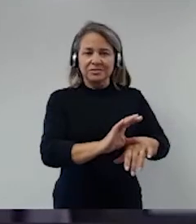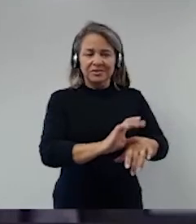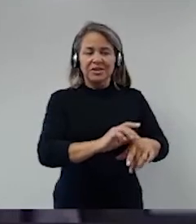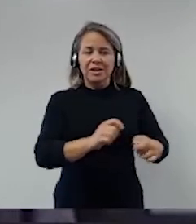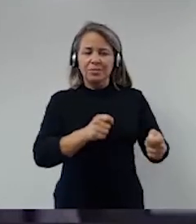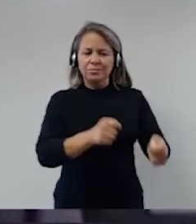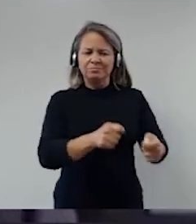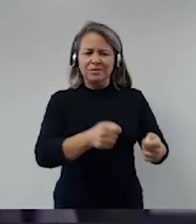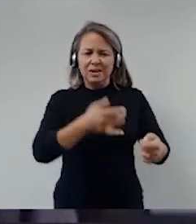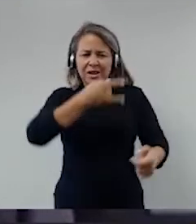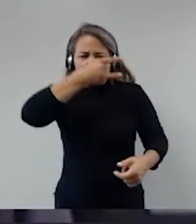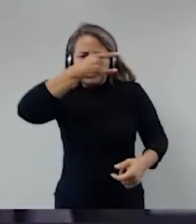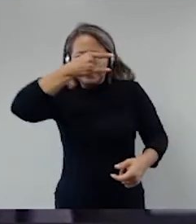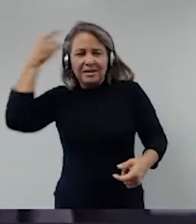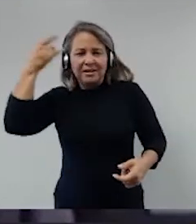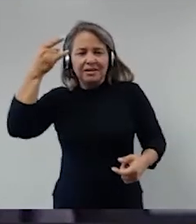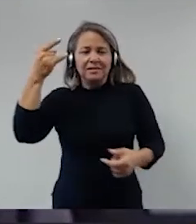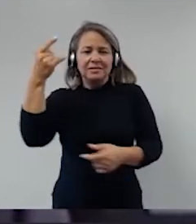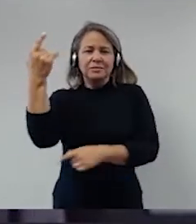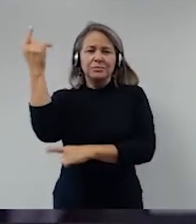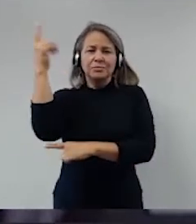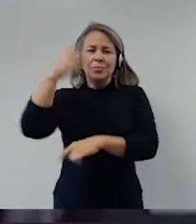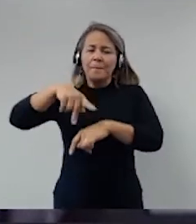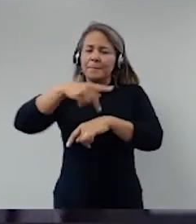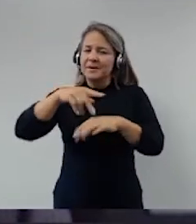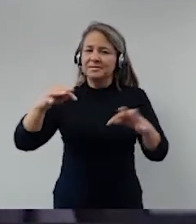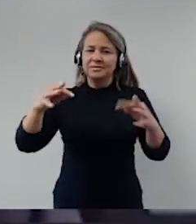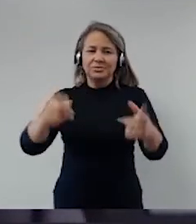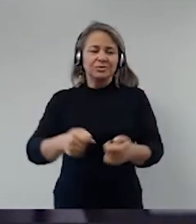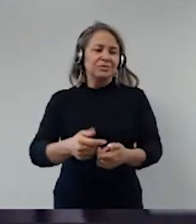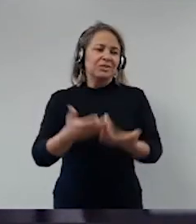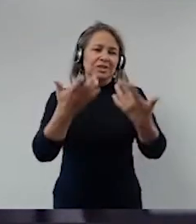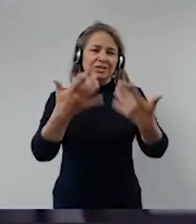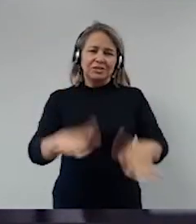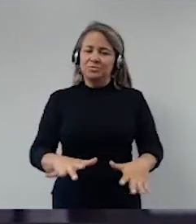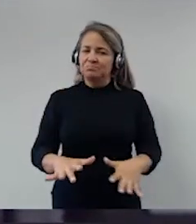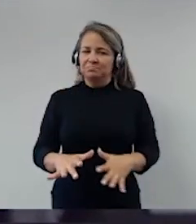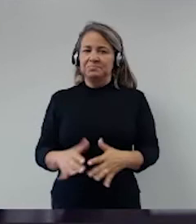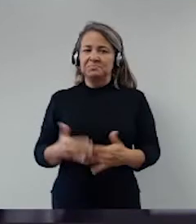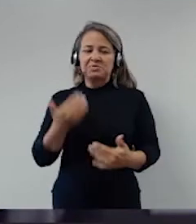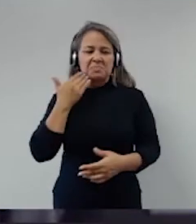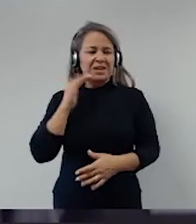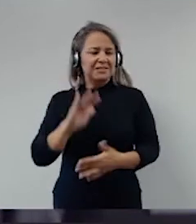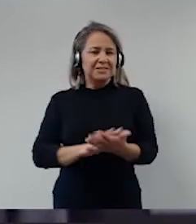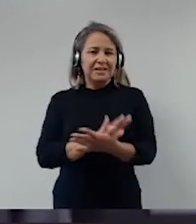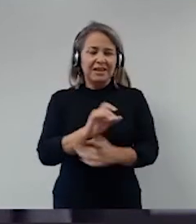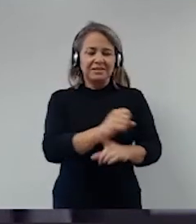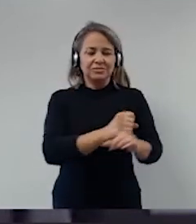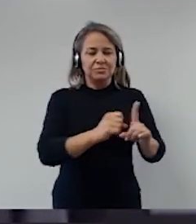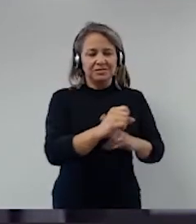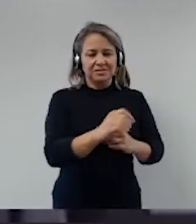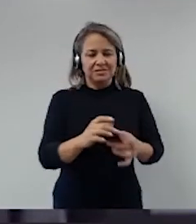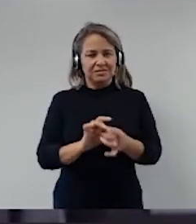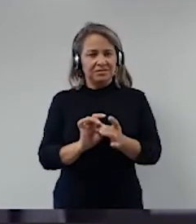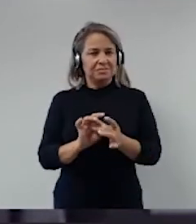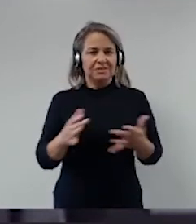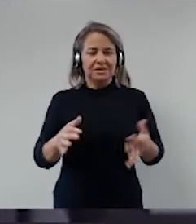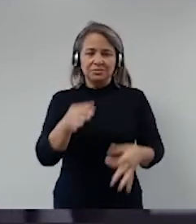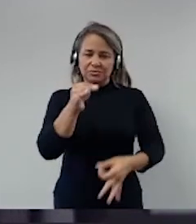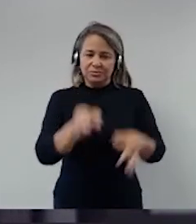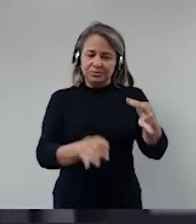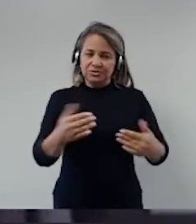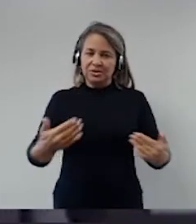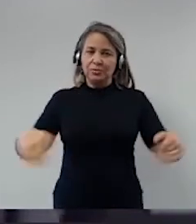um traidor do próprio texto da Constituição, que não merece qualquer respeito numa sociedade democrática, justa